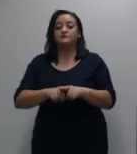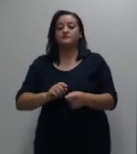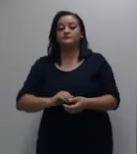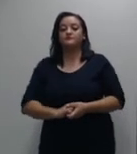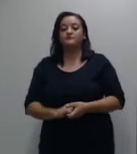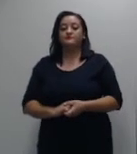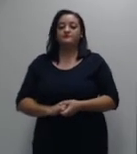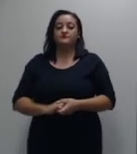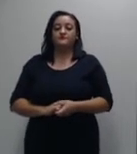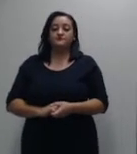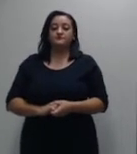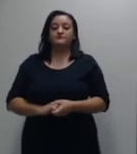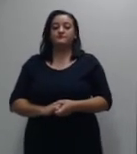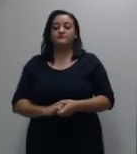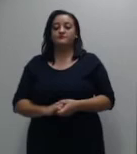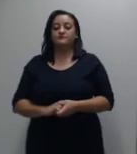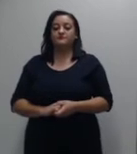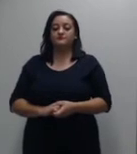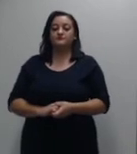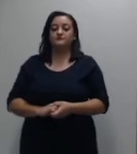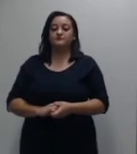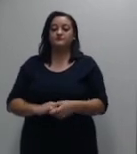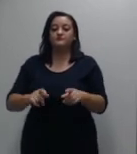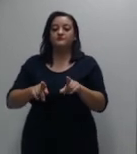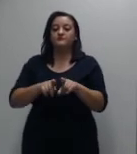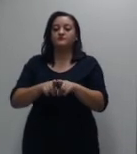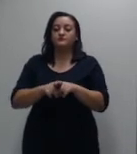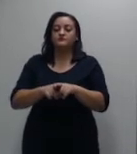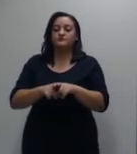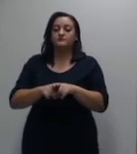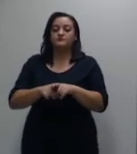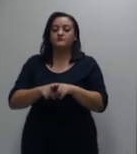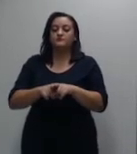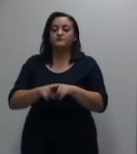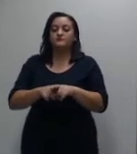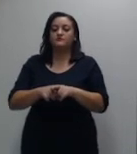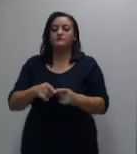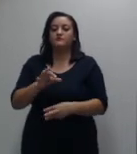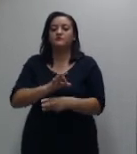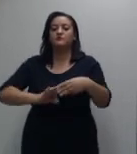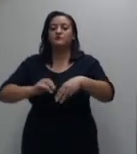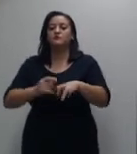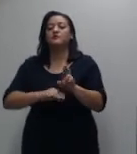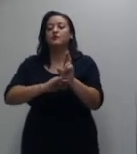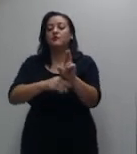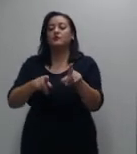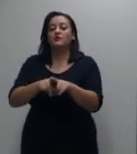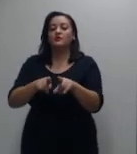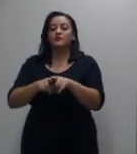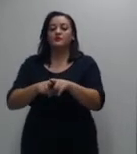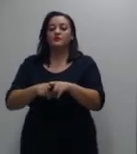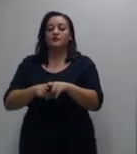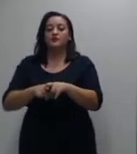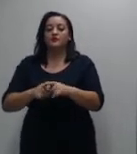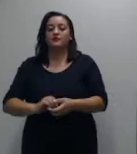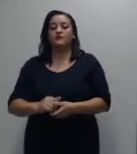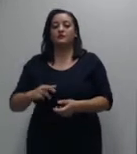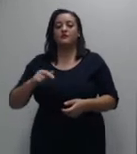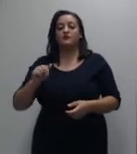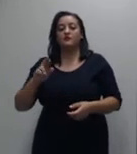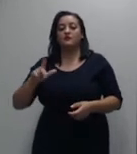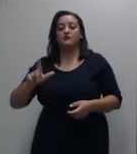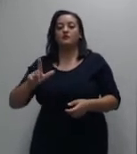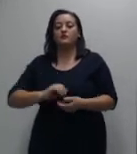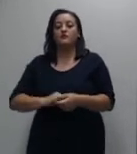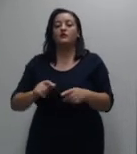razões chora administração dentro ele não tem muito relator Ministro Raul Araújo pede que essa